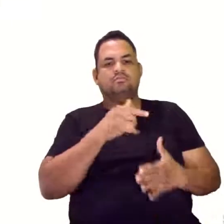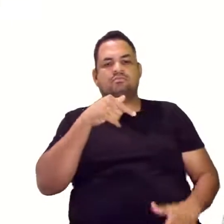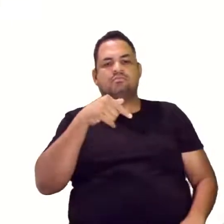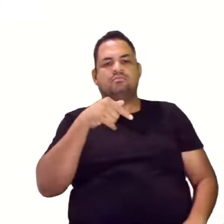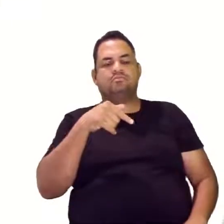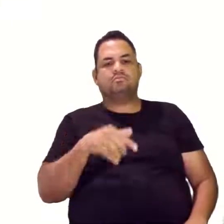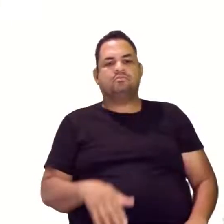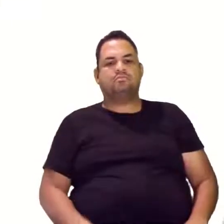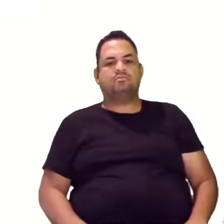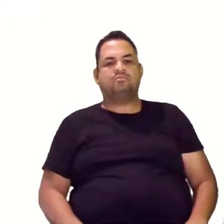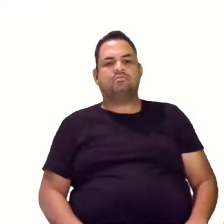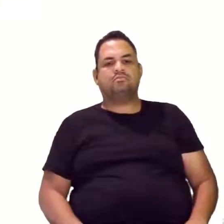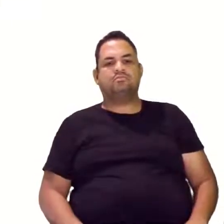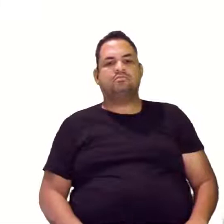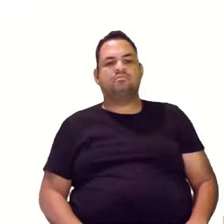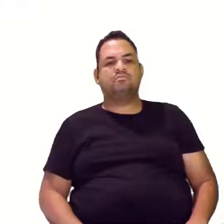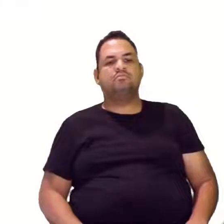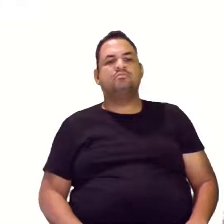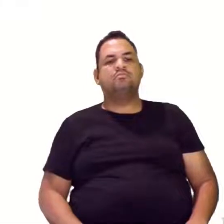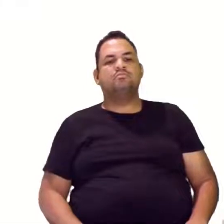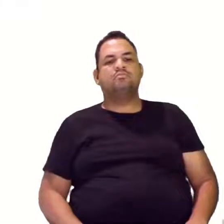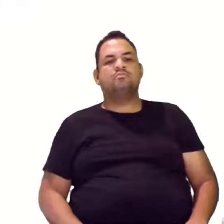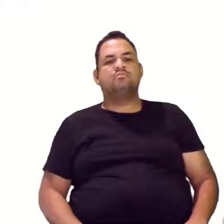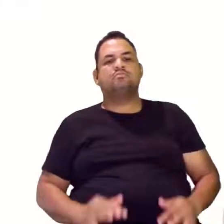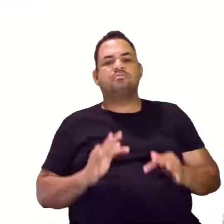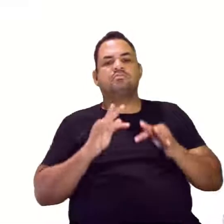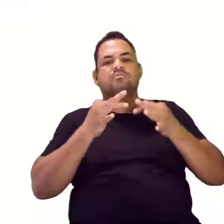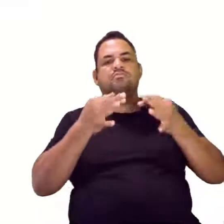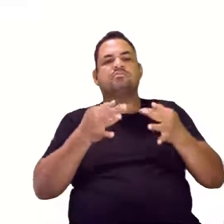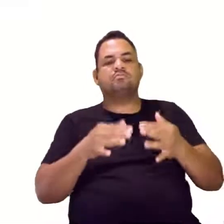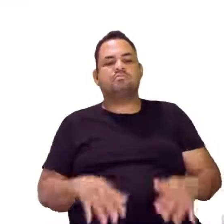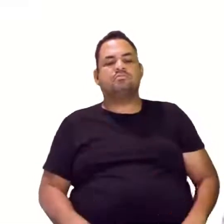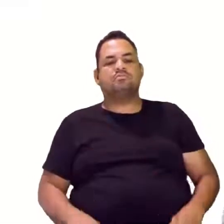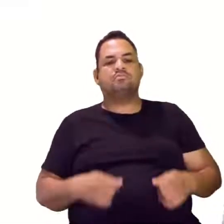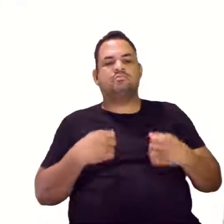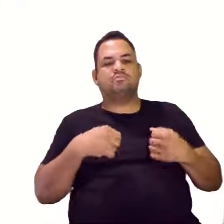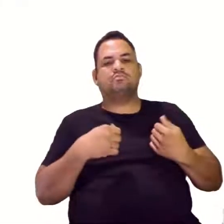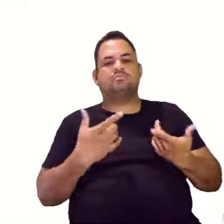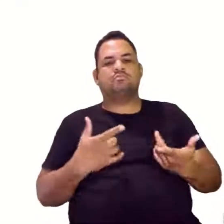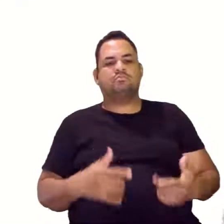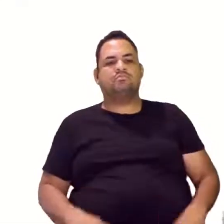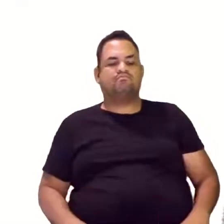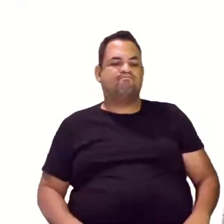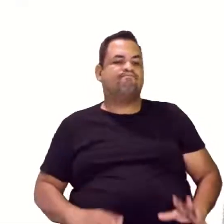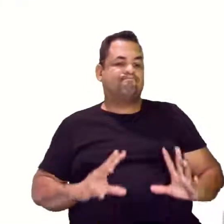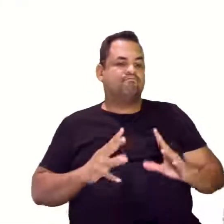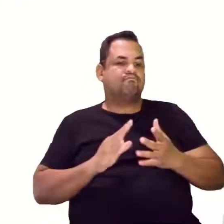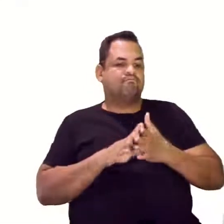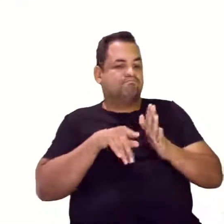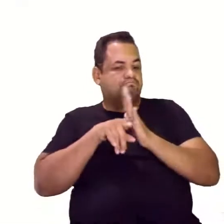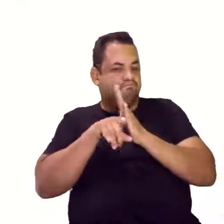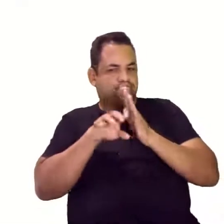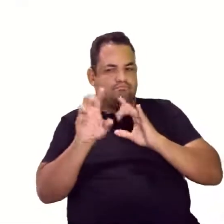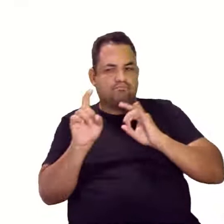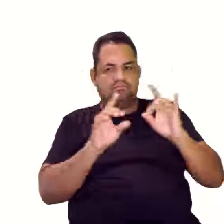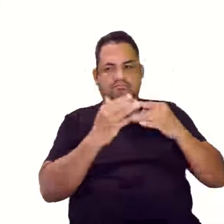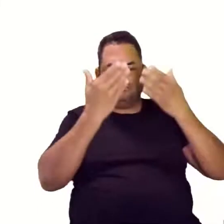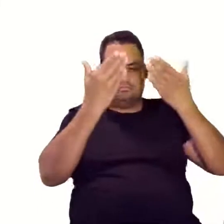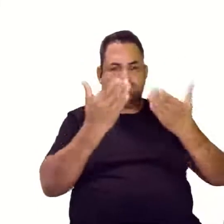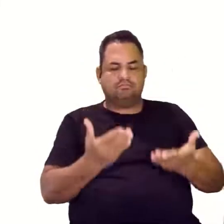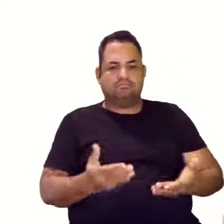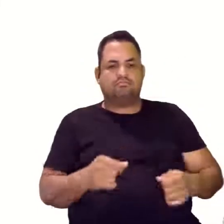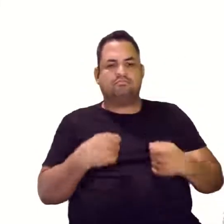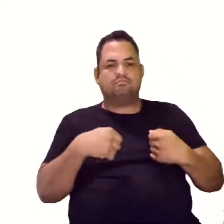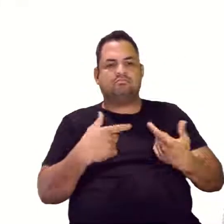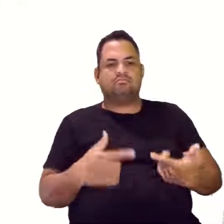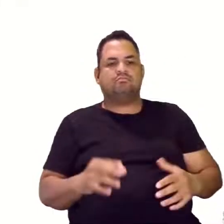7? 3,50 também. E aqui no último... Ah, mas eu preciso fazer tudo isso? Vai ter que dar uma analisada aí. Sem esse